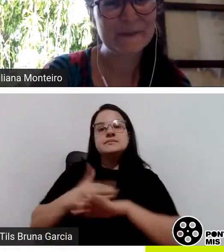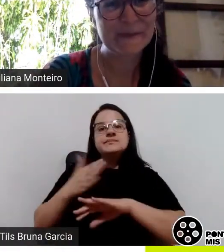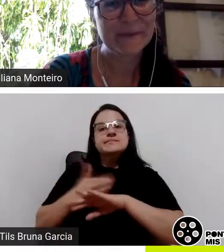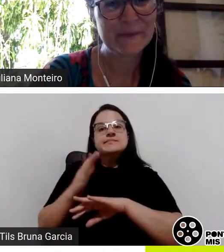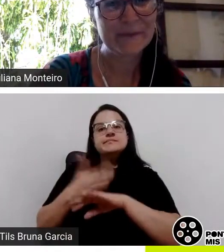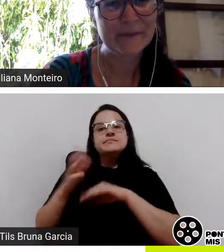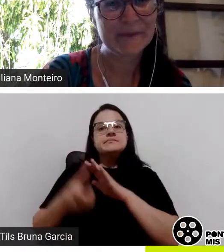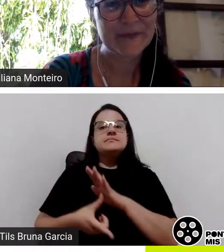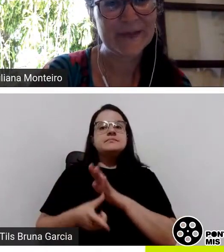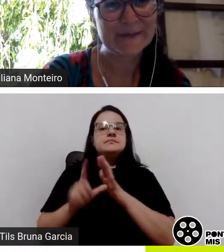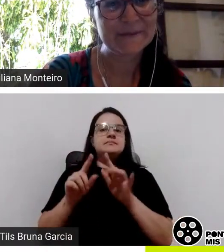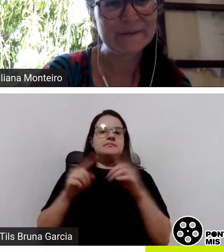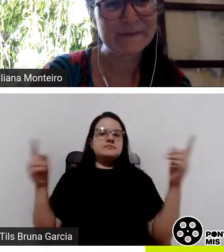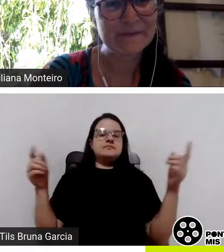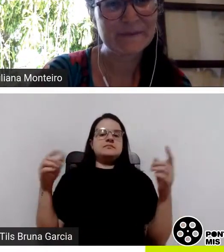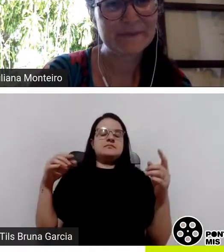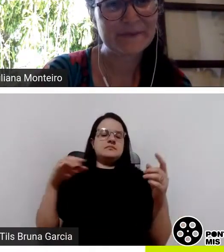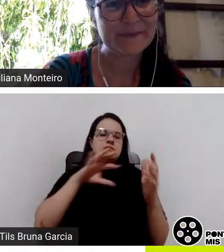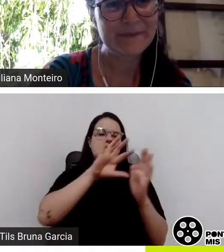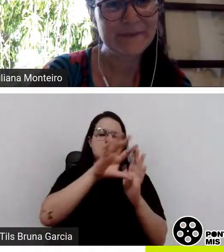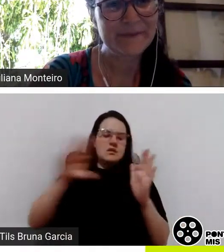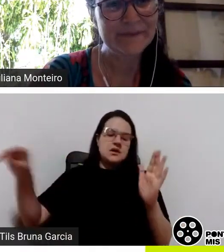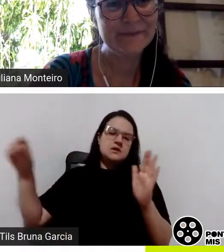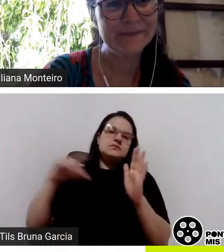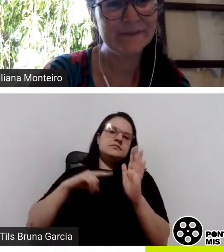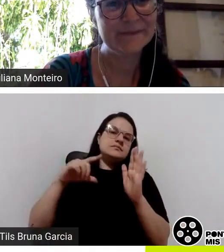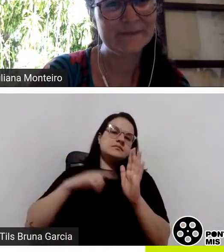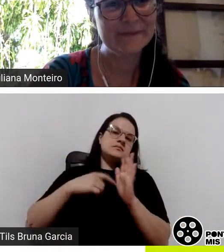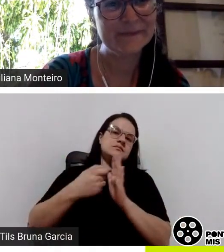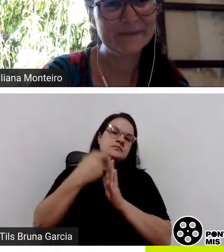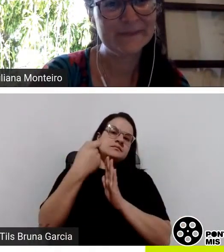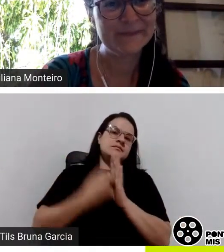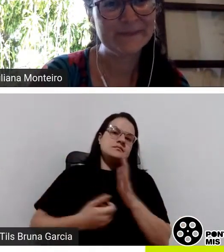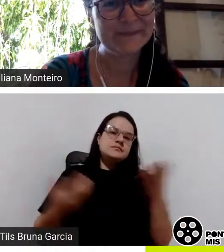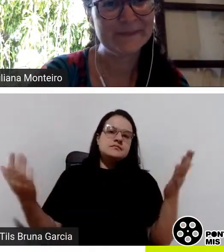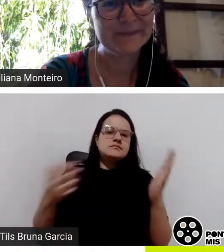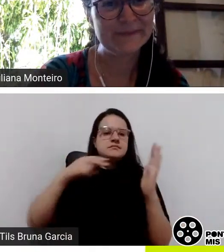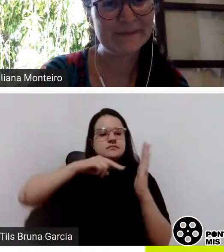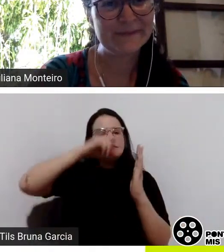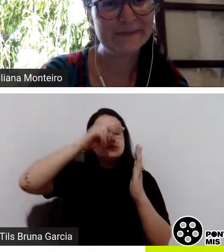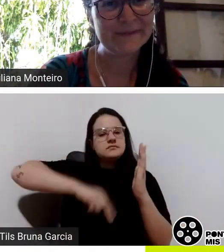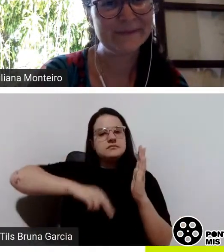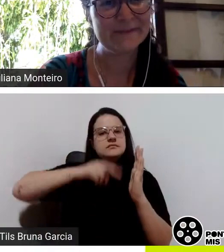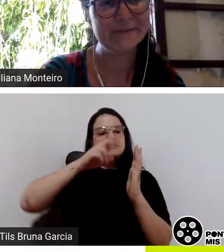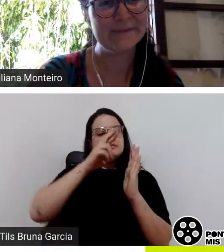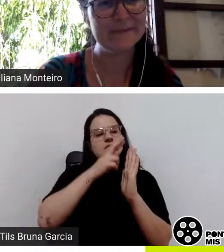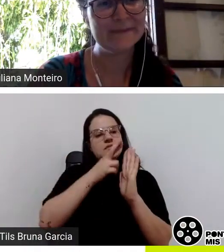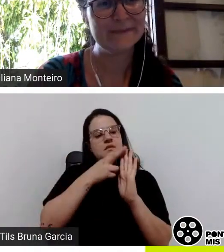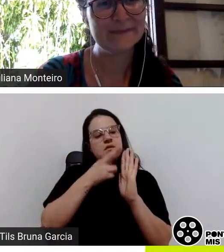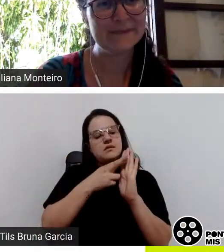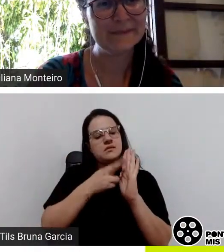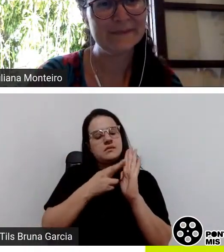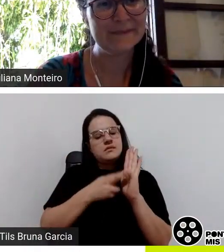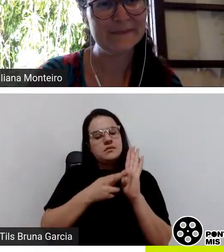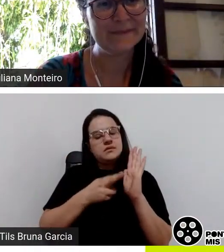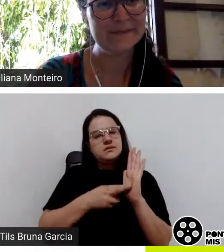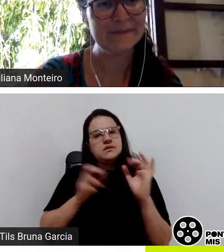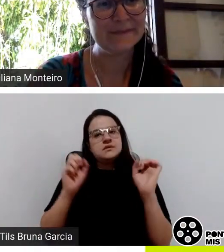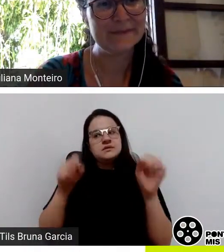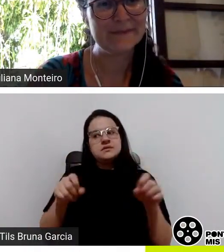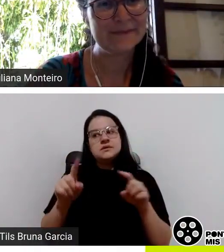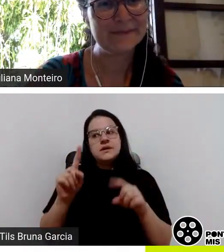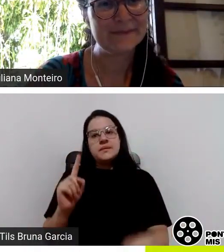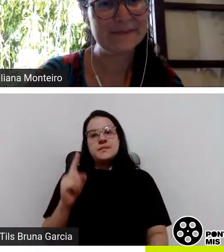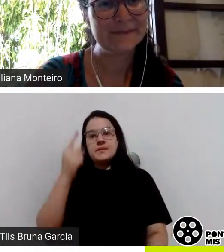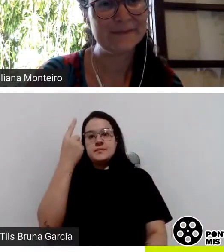o resto estava escrito. Eu até estava vendo o roteiro hoje aqui, agora, de manhã, e teve a primeira sessão